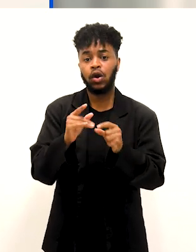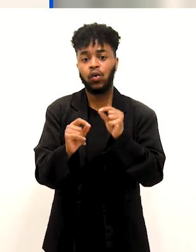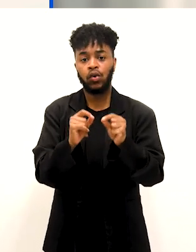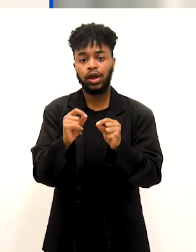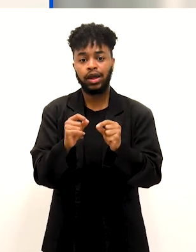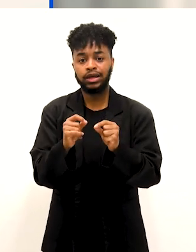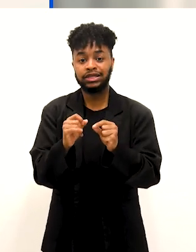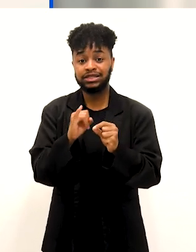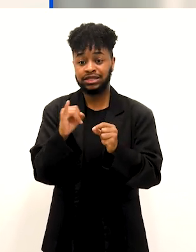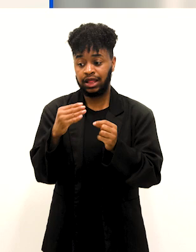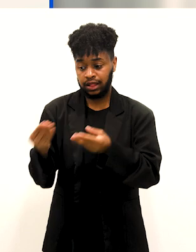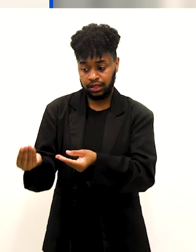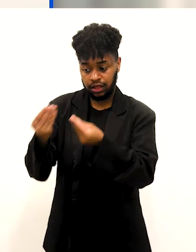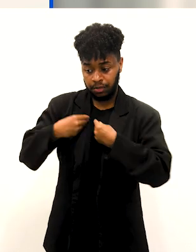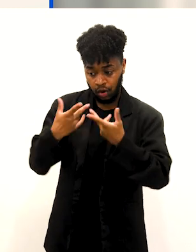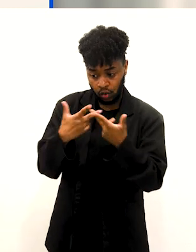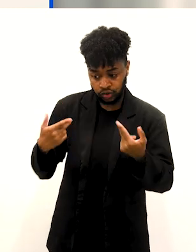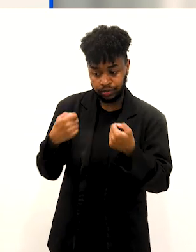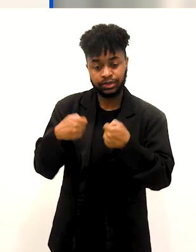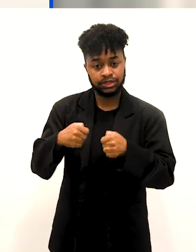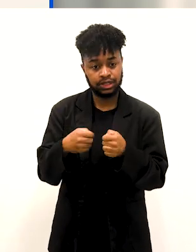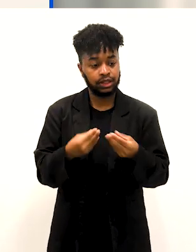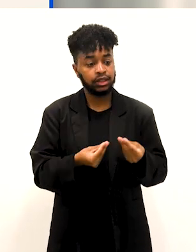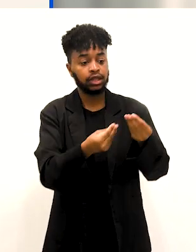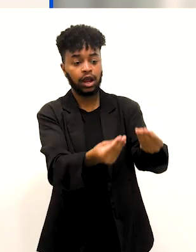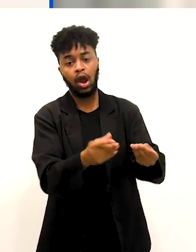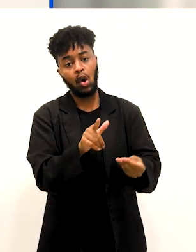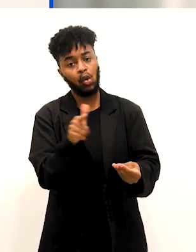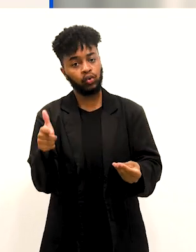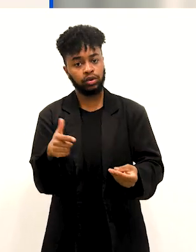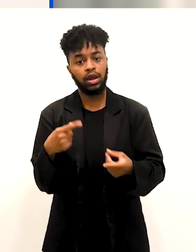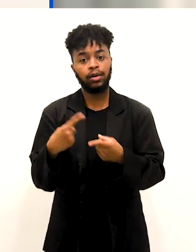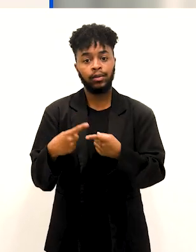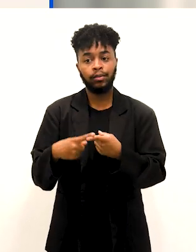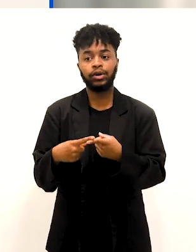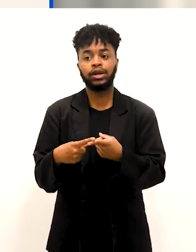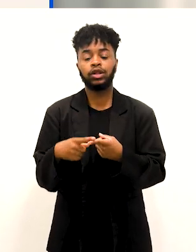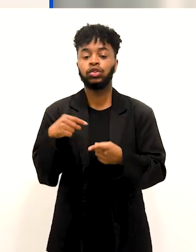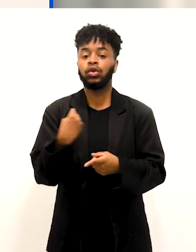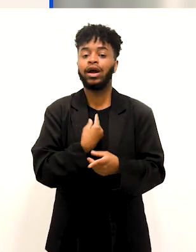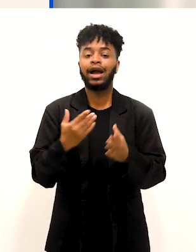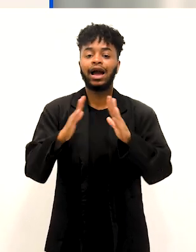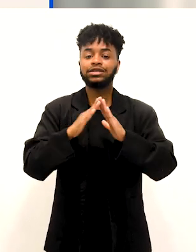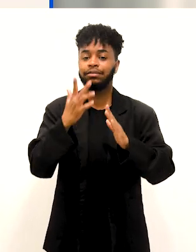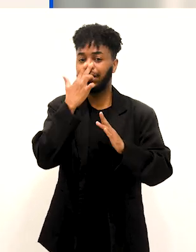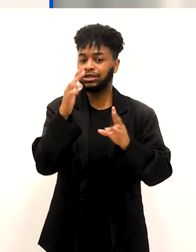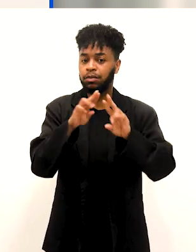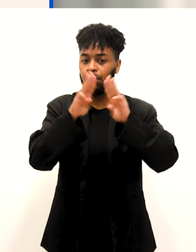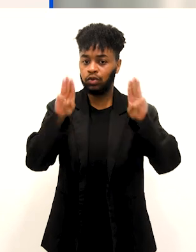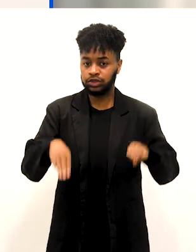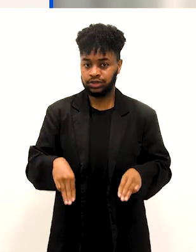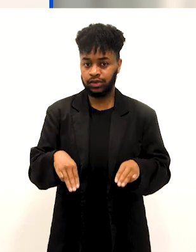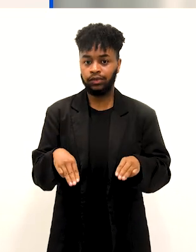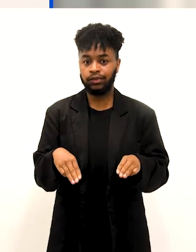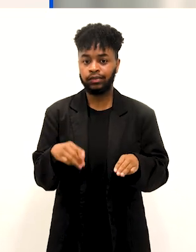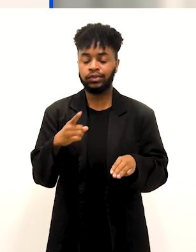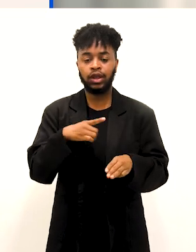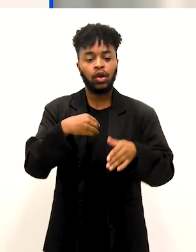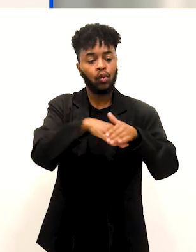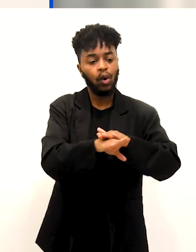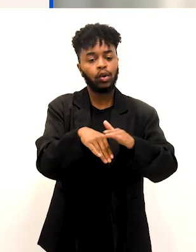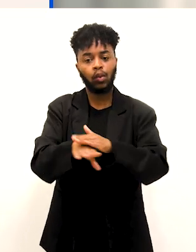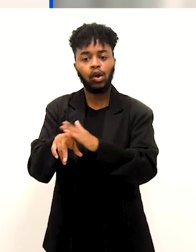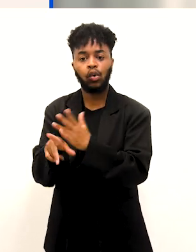um item e sai outro. Se entrou uma coisa dentro de casa, tem que sair alguma coisa, né? Senão a gente vai começar a transformar a casa da gente num museu, um grande relicário